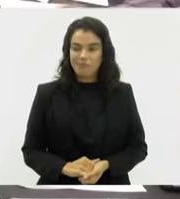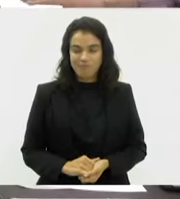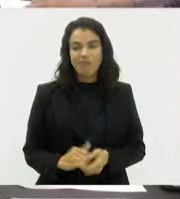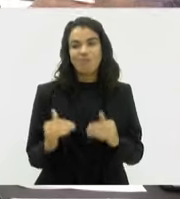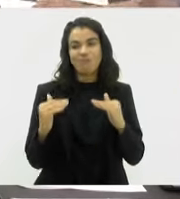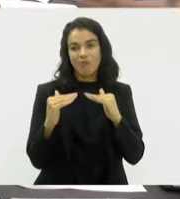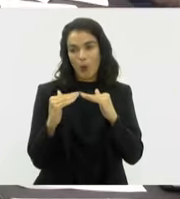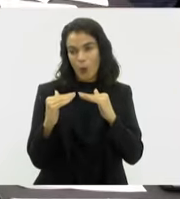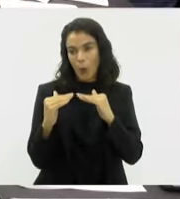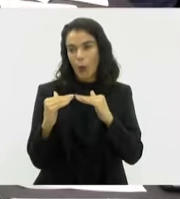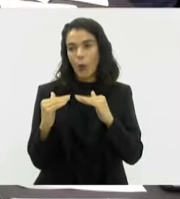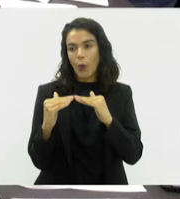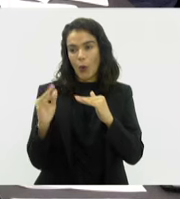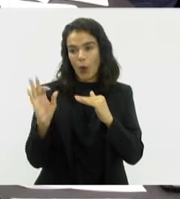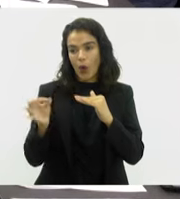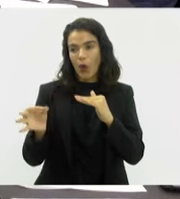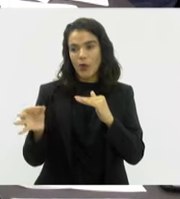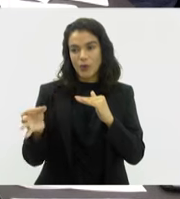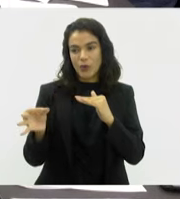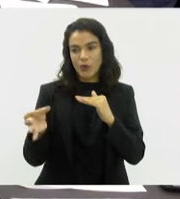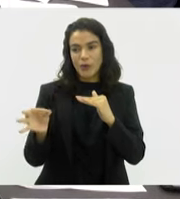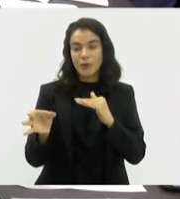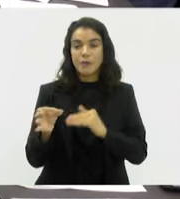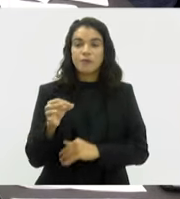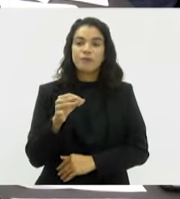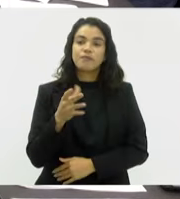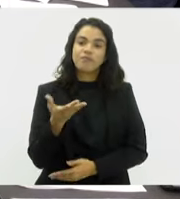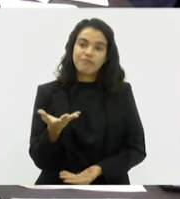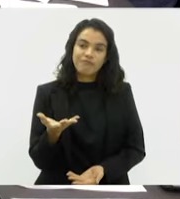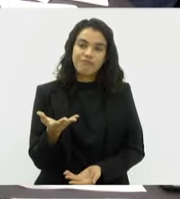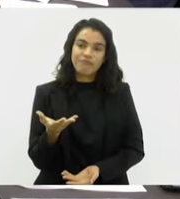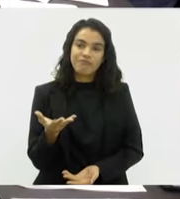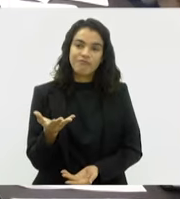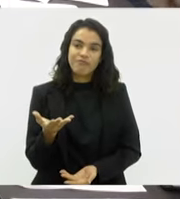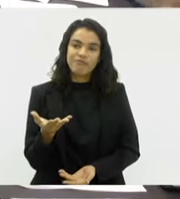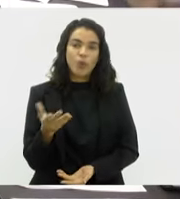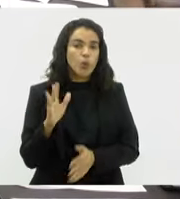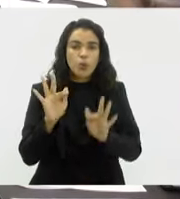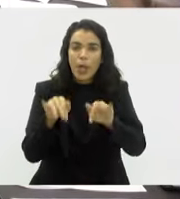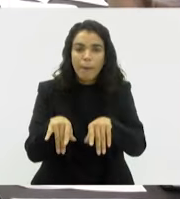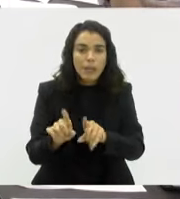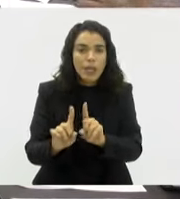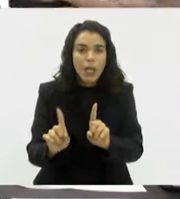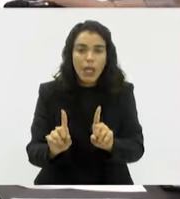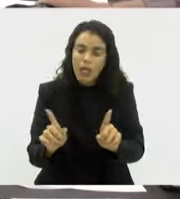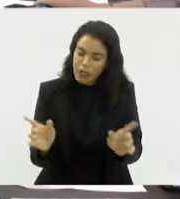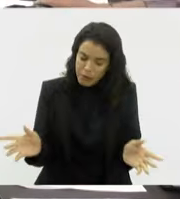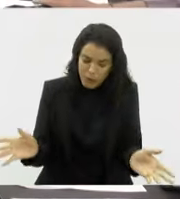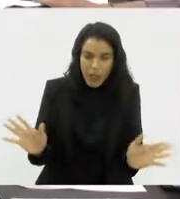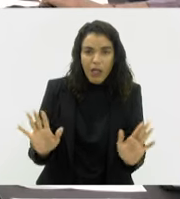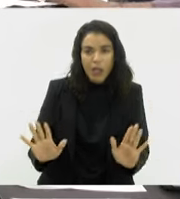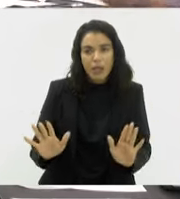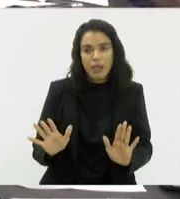Concordo. Não. Então, presidente. Então a gente está falando. Eu não terminei. Desculpe, Luiz Paulo. Eu estou, pelo menos,